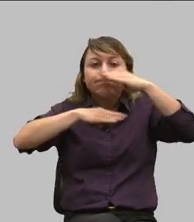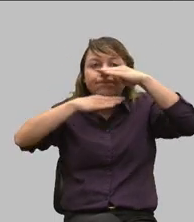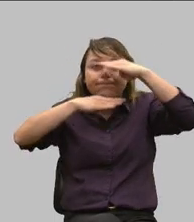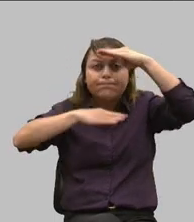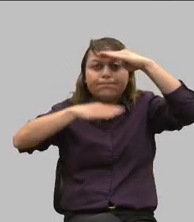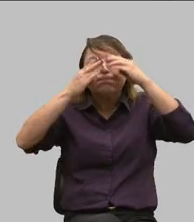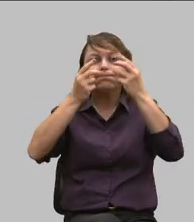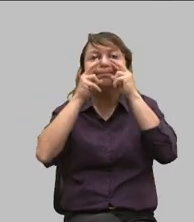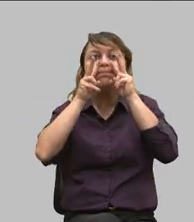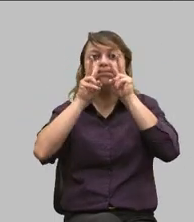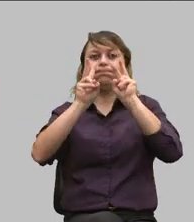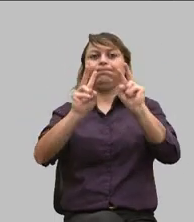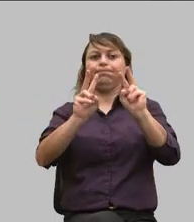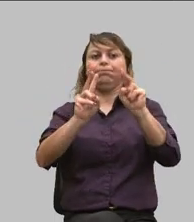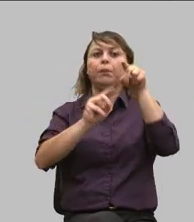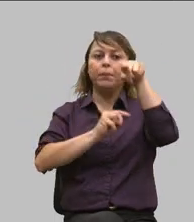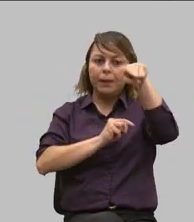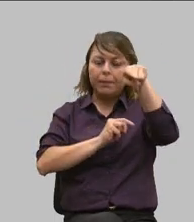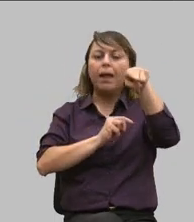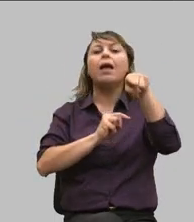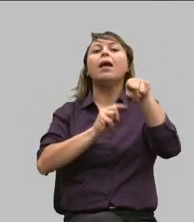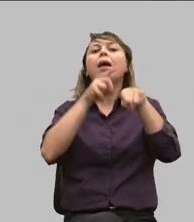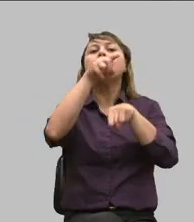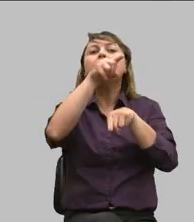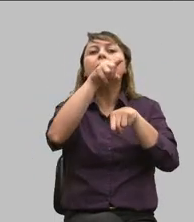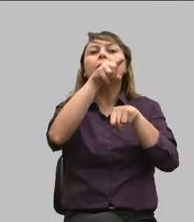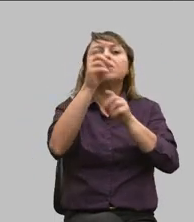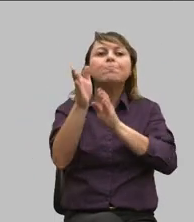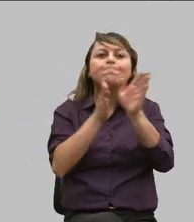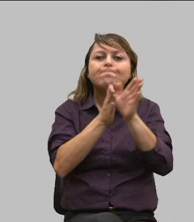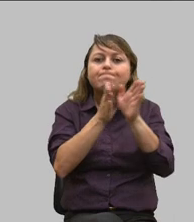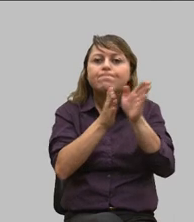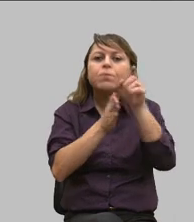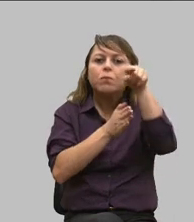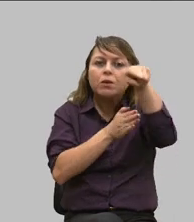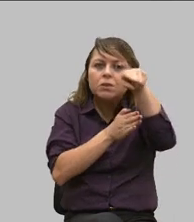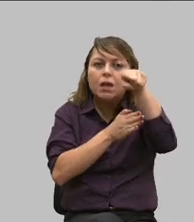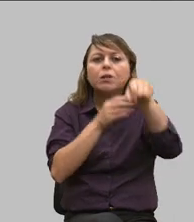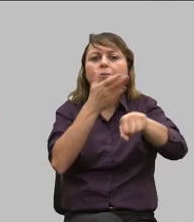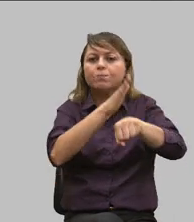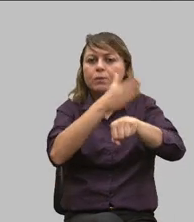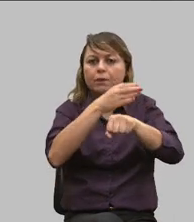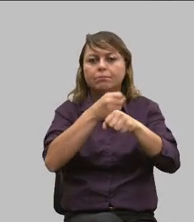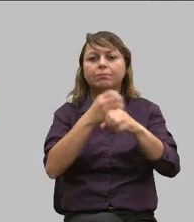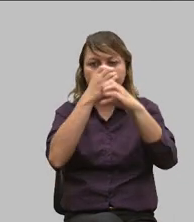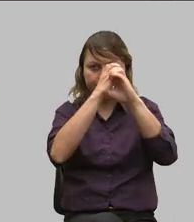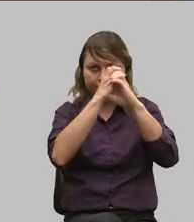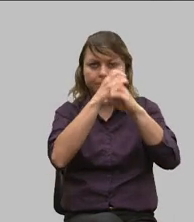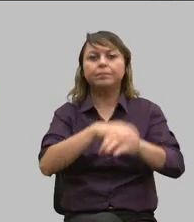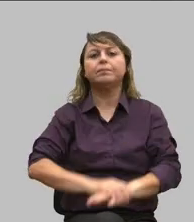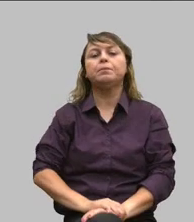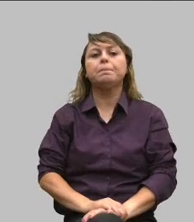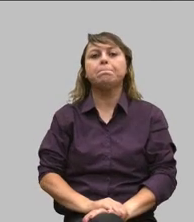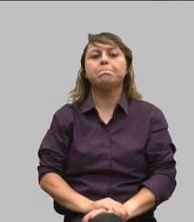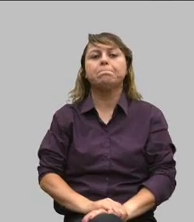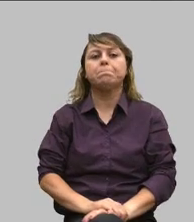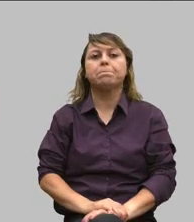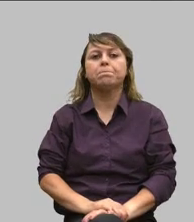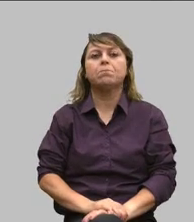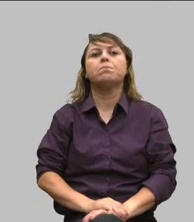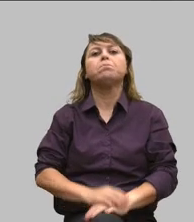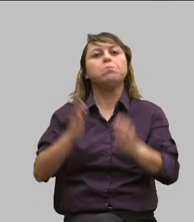fazer essa saúde para para fazer essa triagem né para fazer os exames especializados pode passar pode